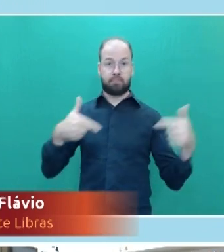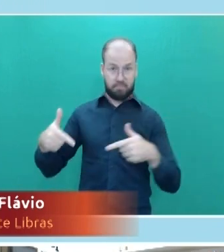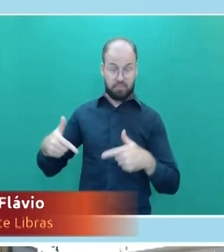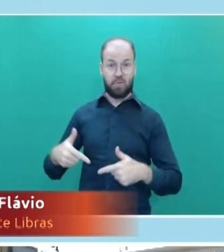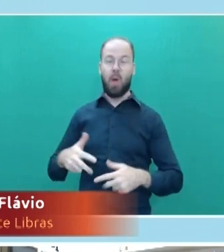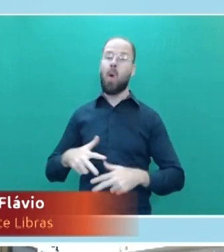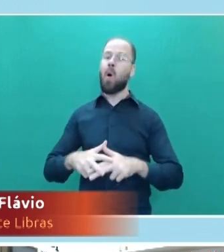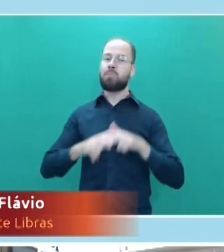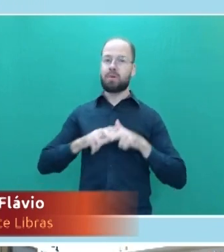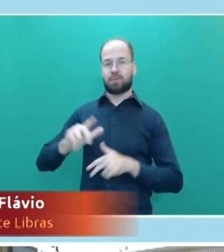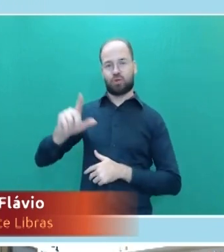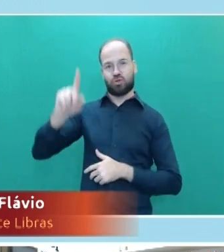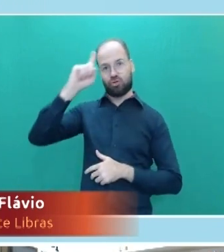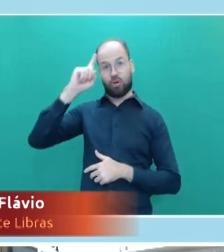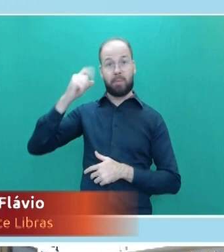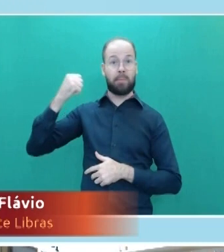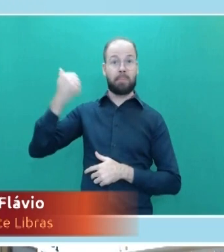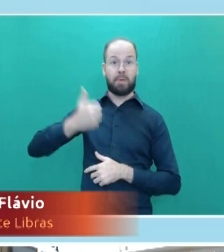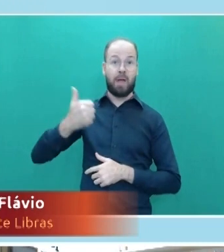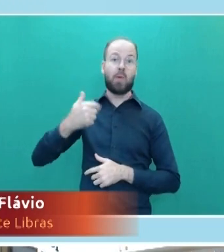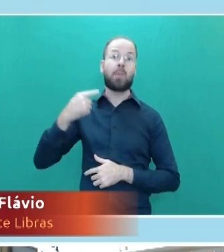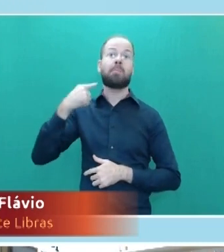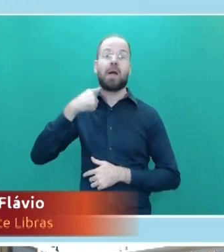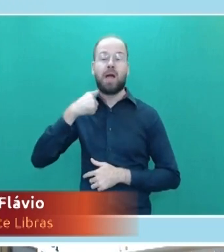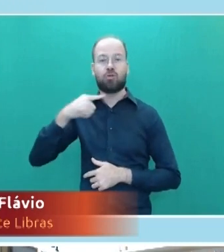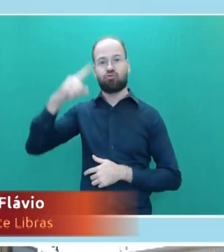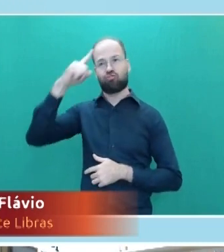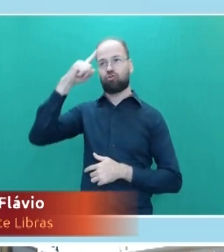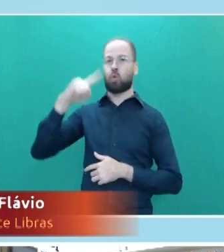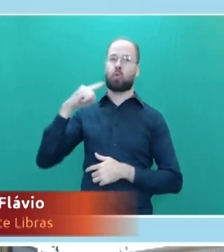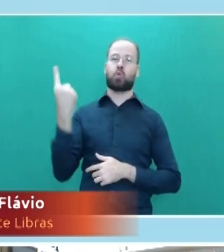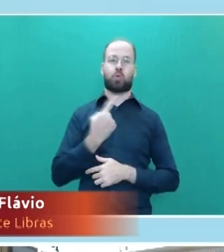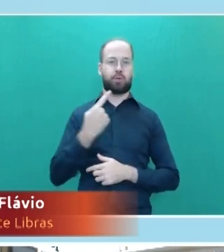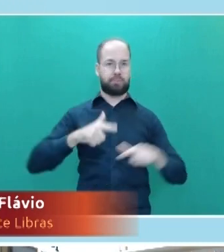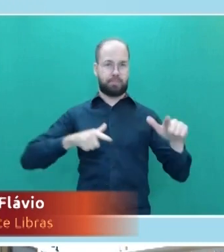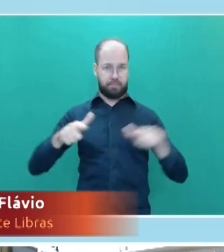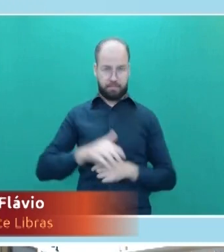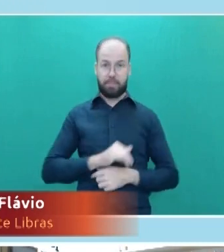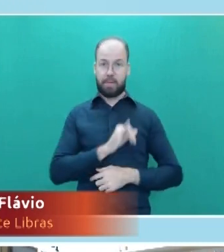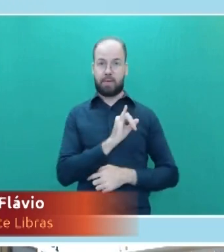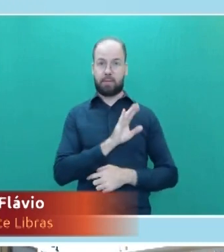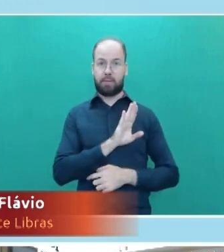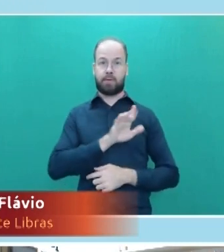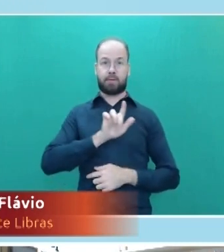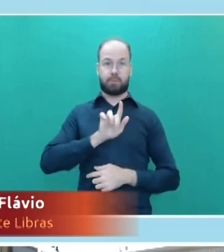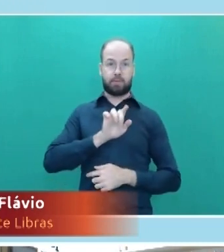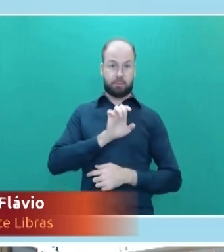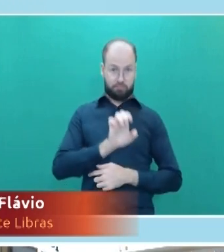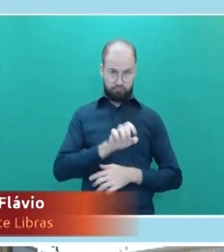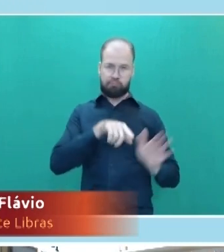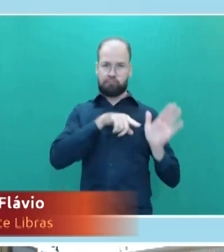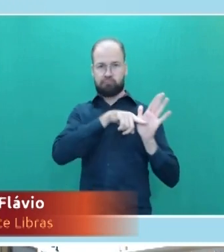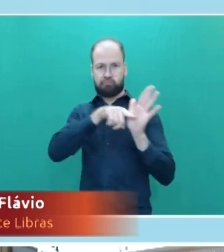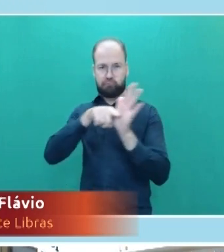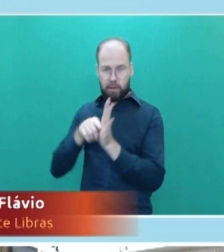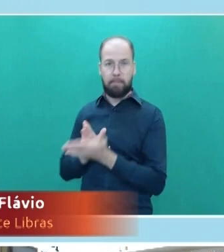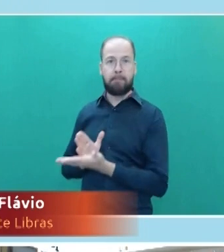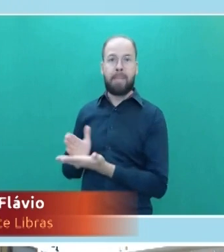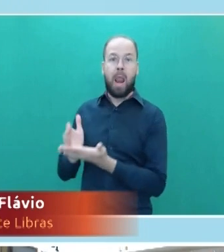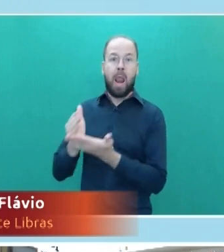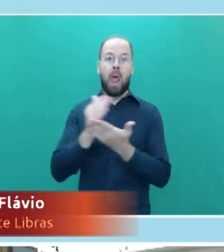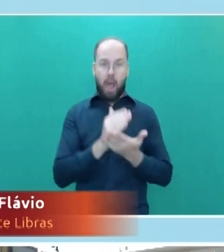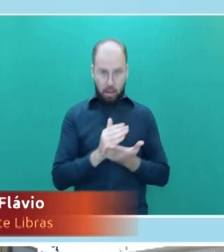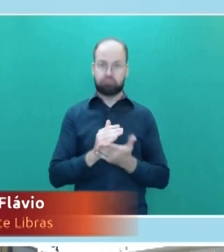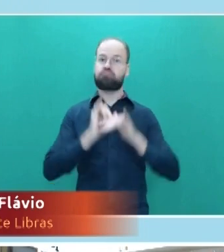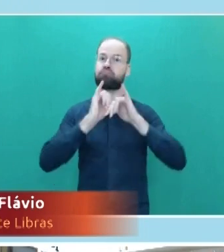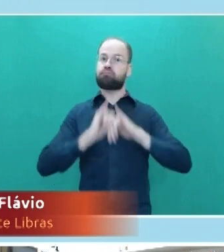é Dia do Trabalhador. Segundo o Instituto Brasileiro de Geografia e Estatística, o IBGE, existem quase 98